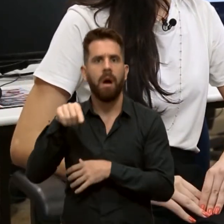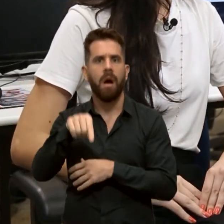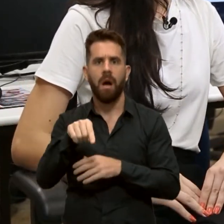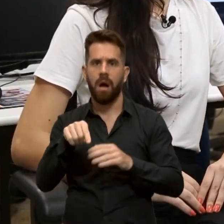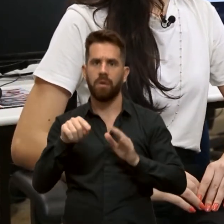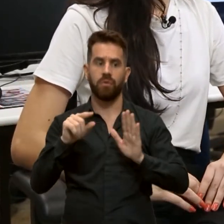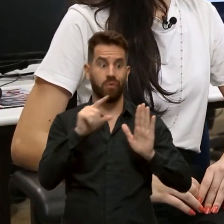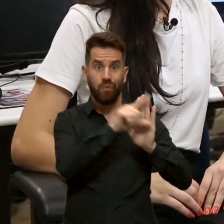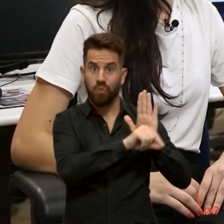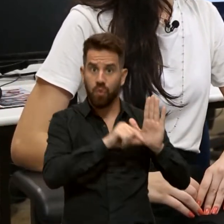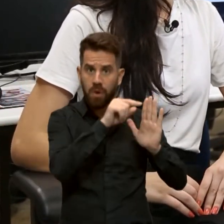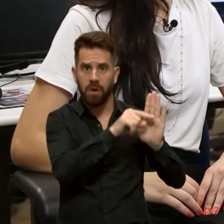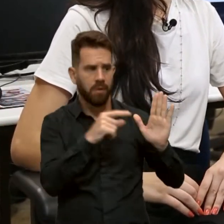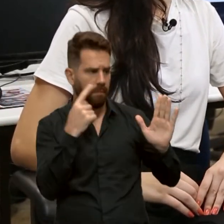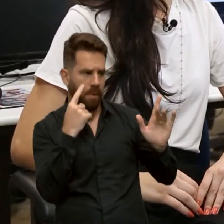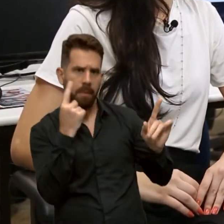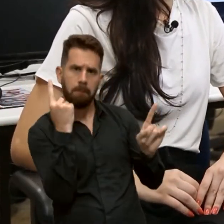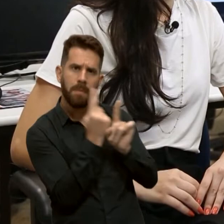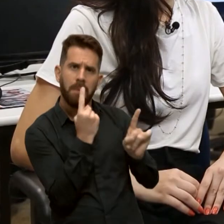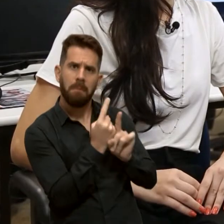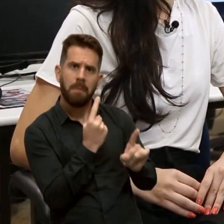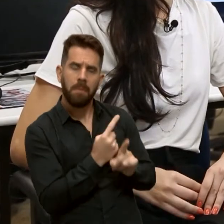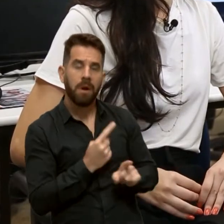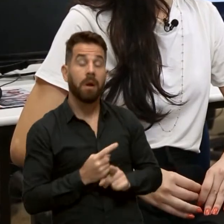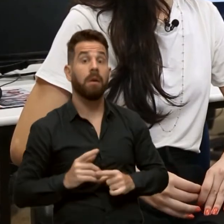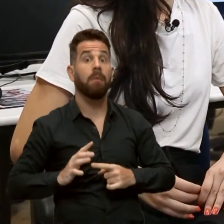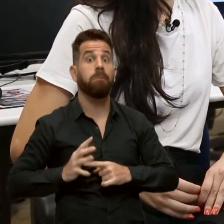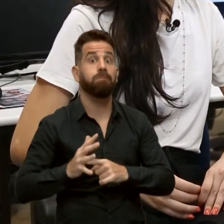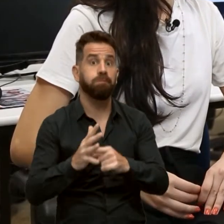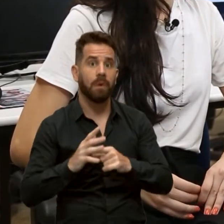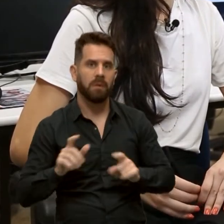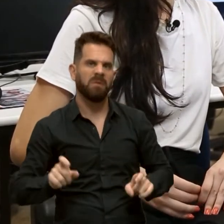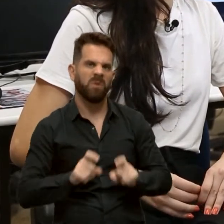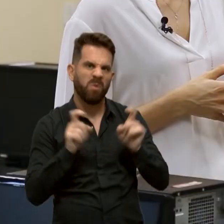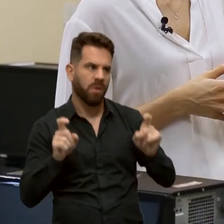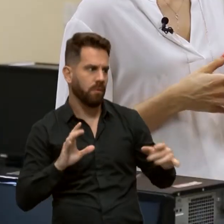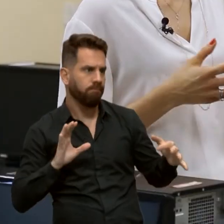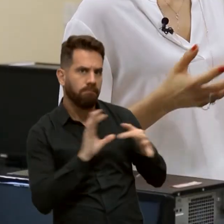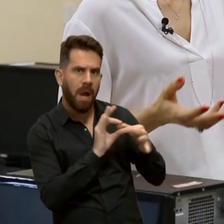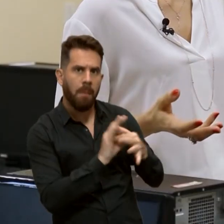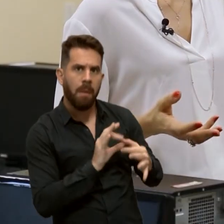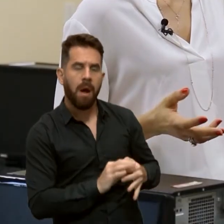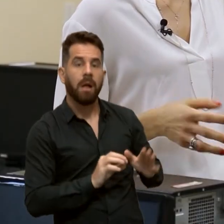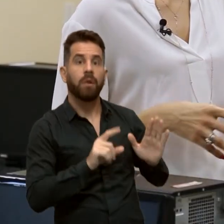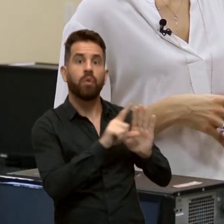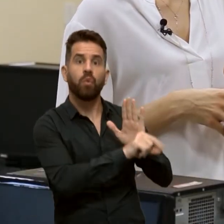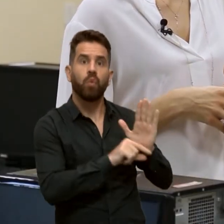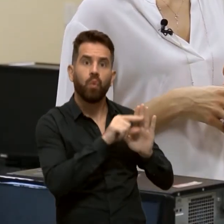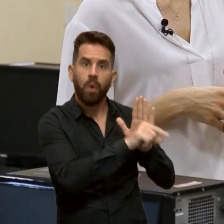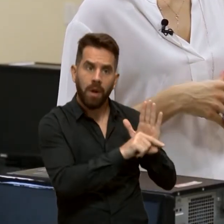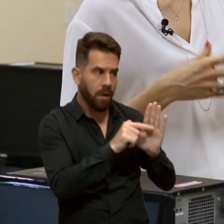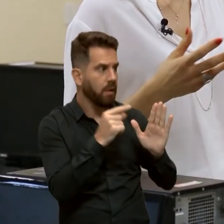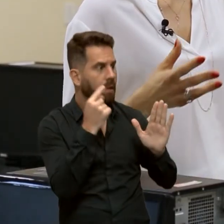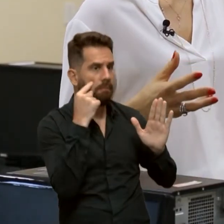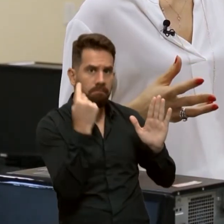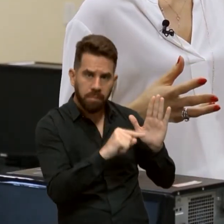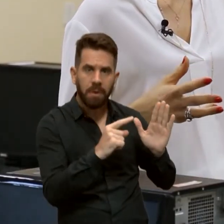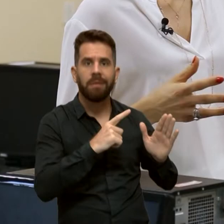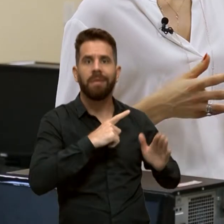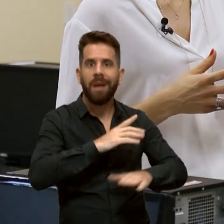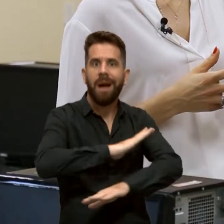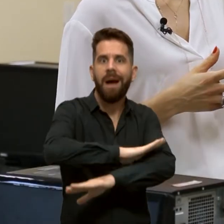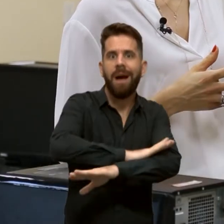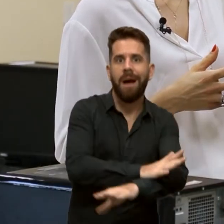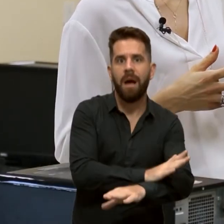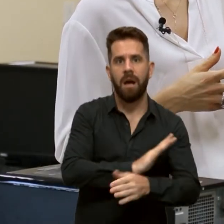detectar mensagens com traços de racismo na rede social do Twitter. Quando a gente fala de internet, quando a gente fala de dados,